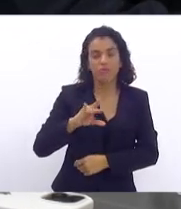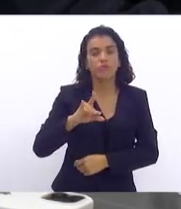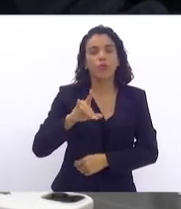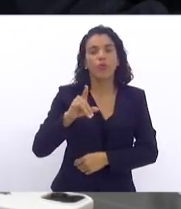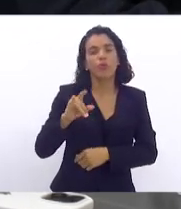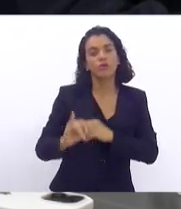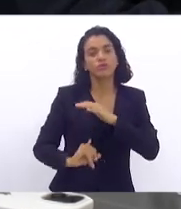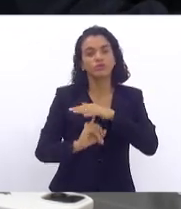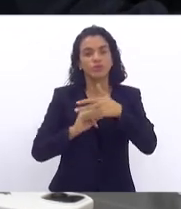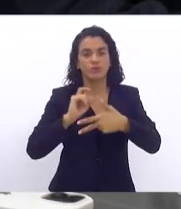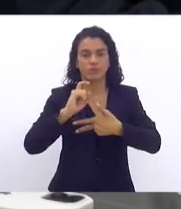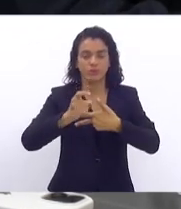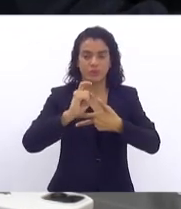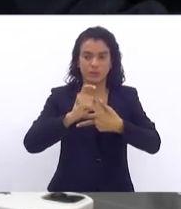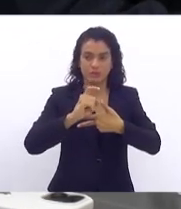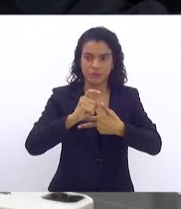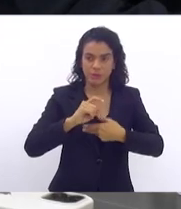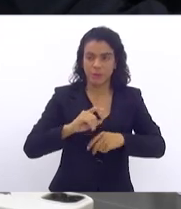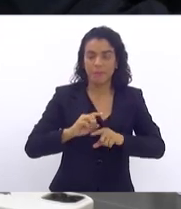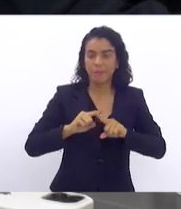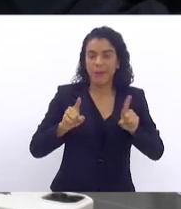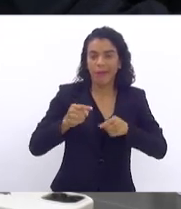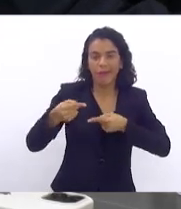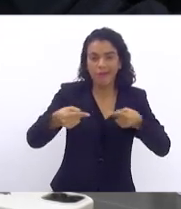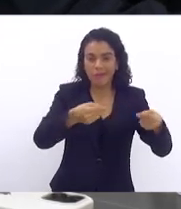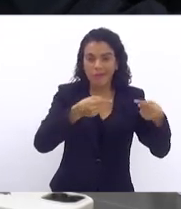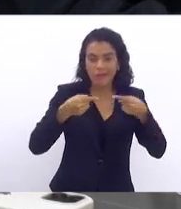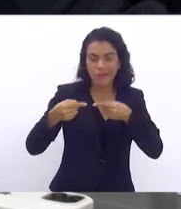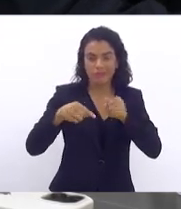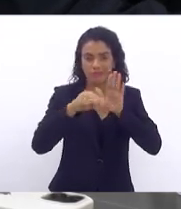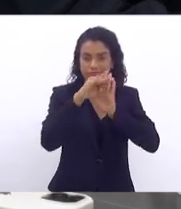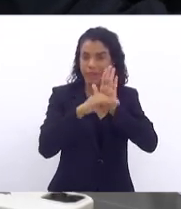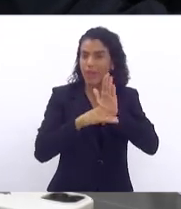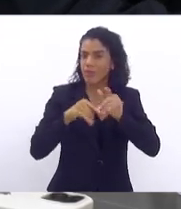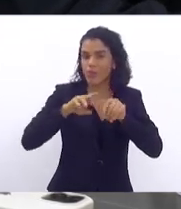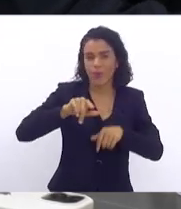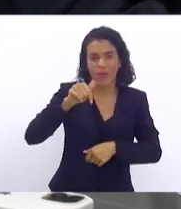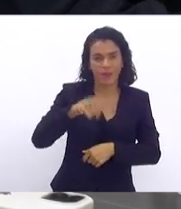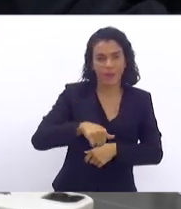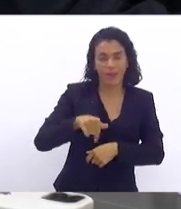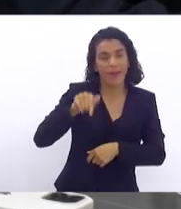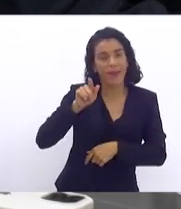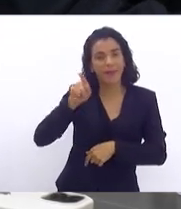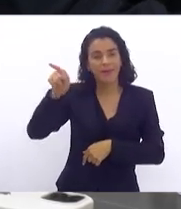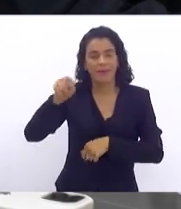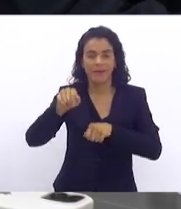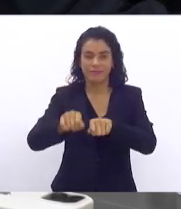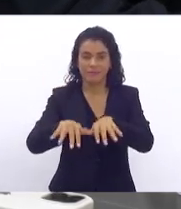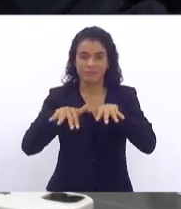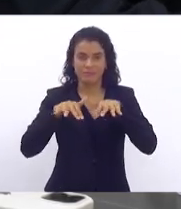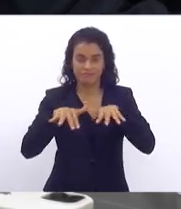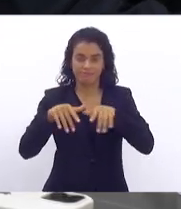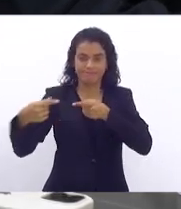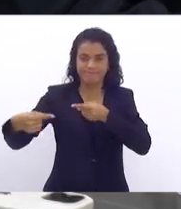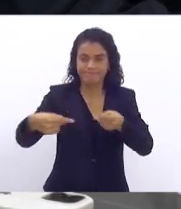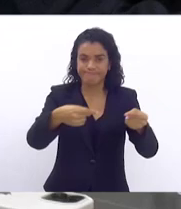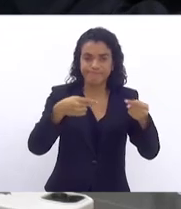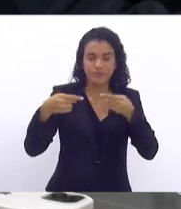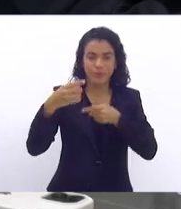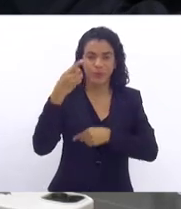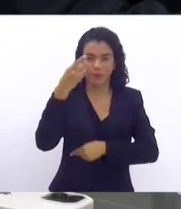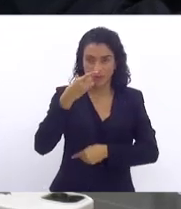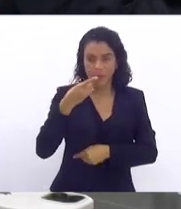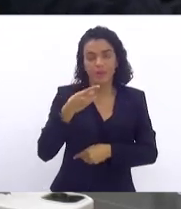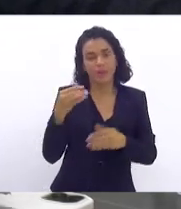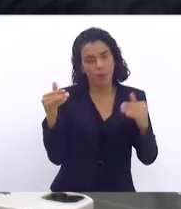mas, definitivamente, a discussão dessa matéria é em plenário. A gente está avaliando a constitucionalidade. Portanto, é legítima, é